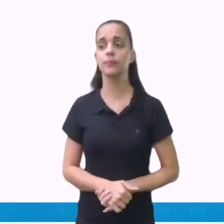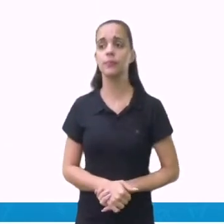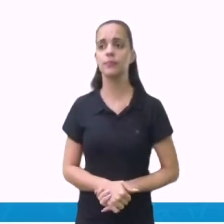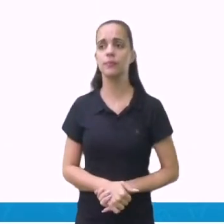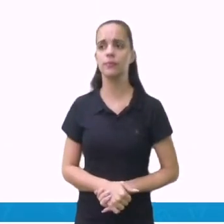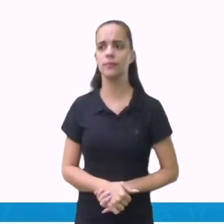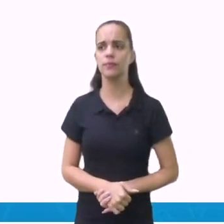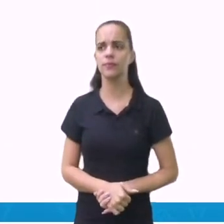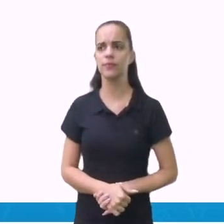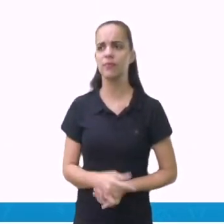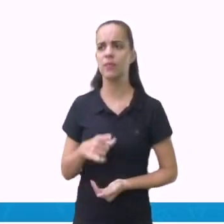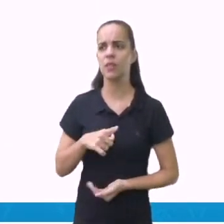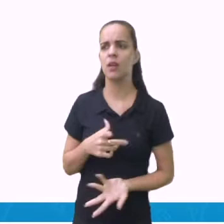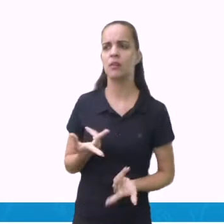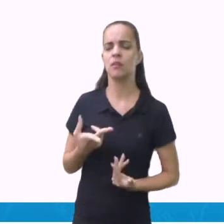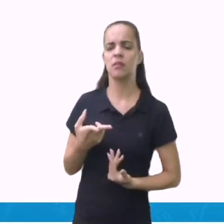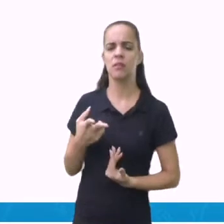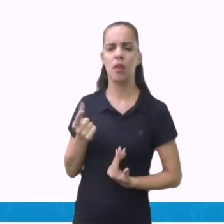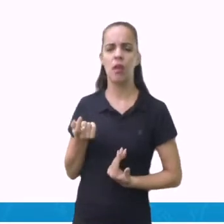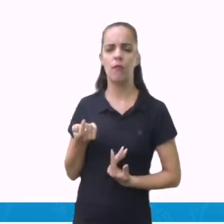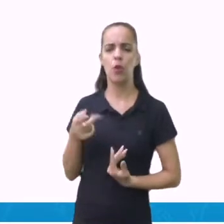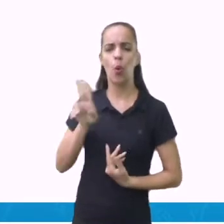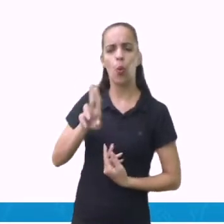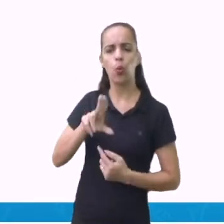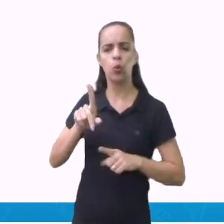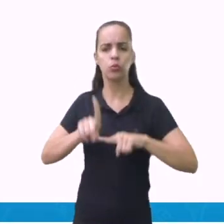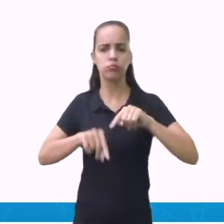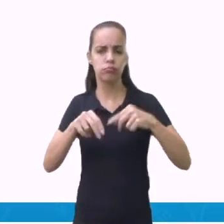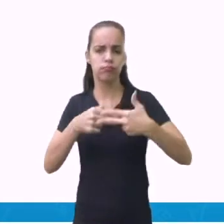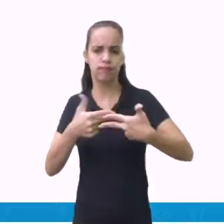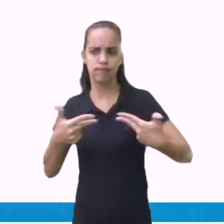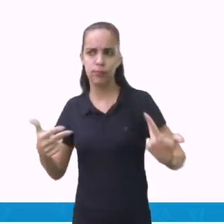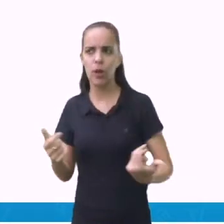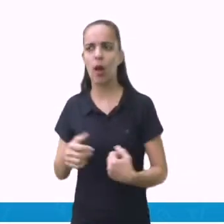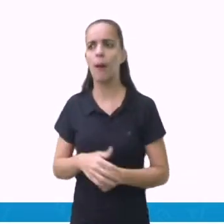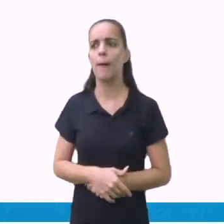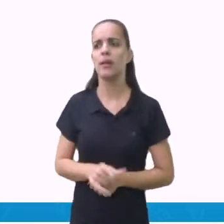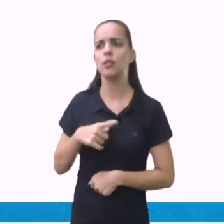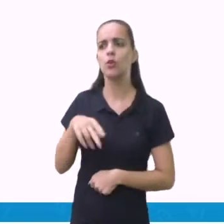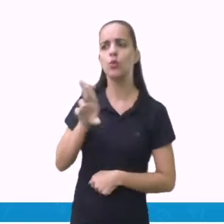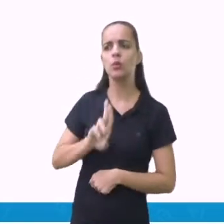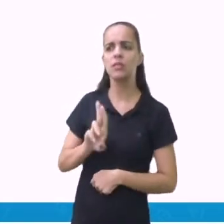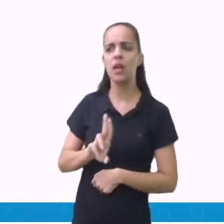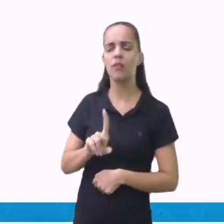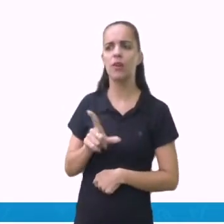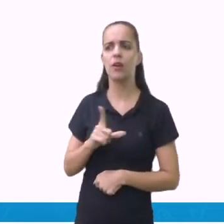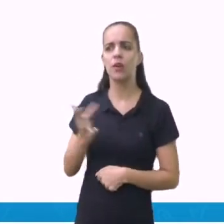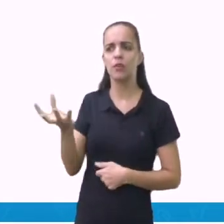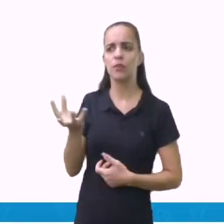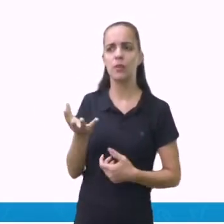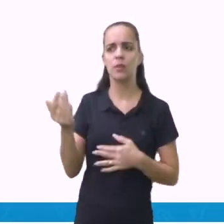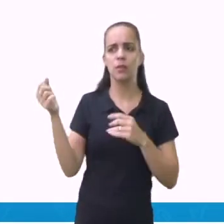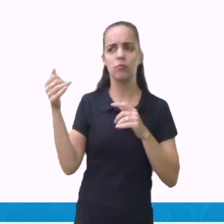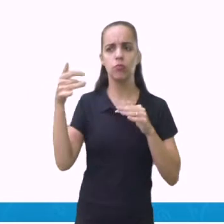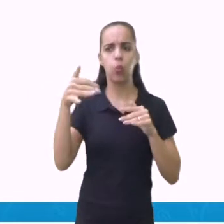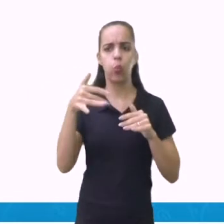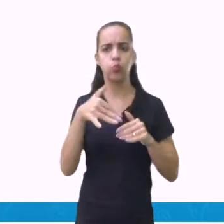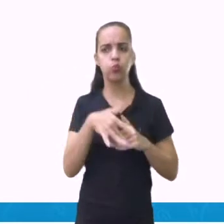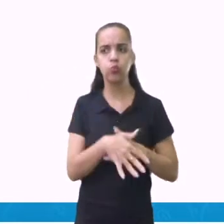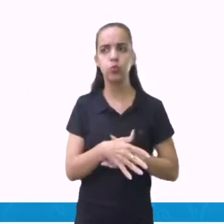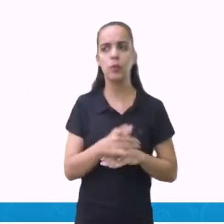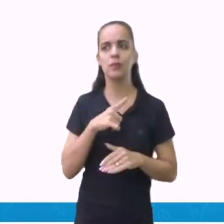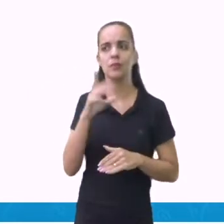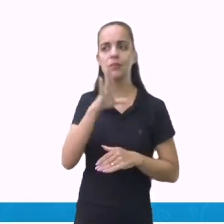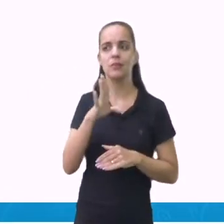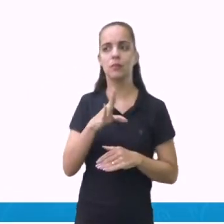as buscas por recursos naturais foram saindo das partes do litoral e foram vindo para o interior do